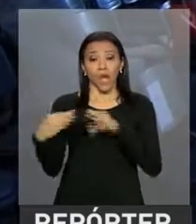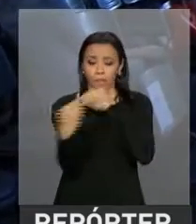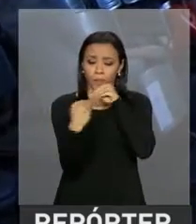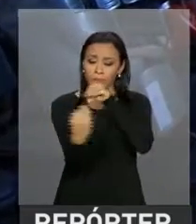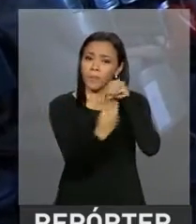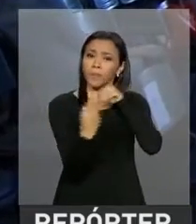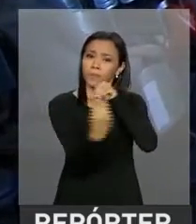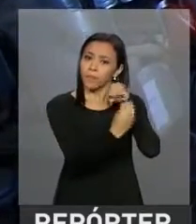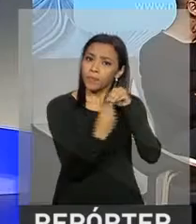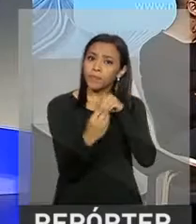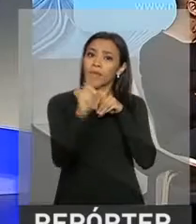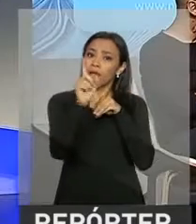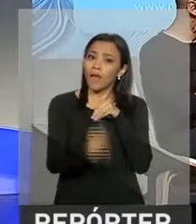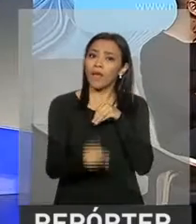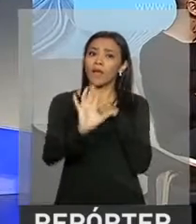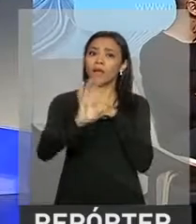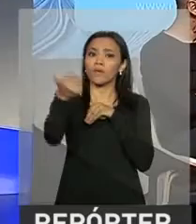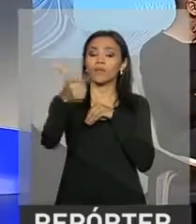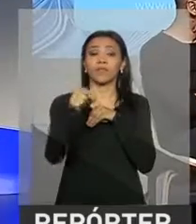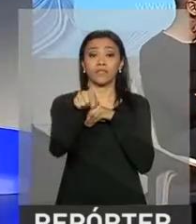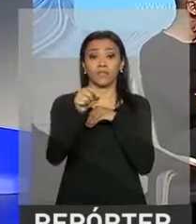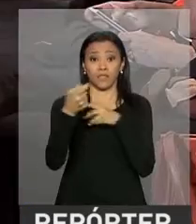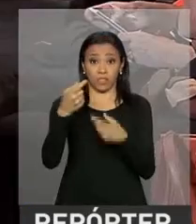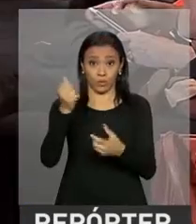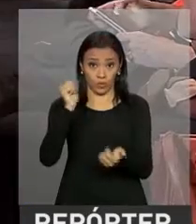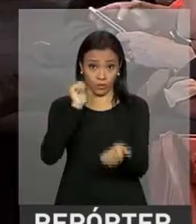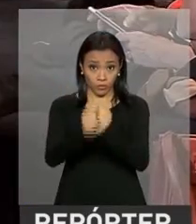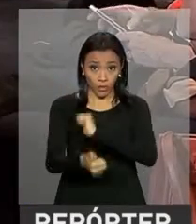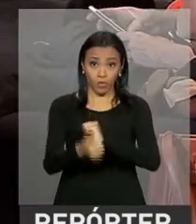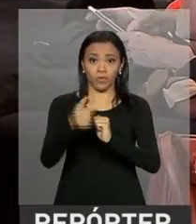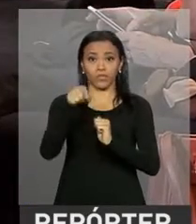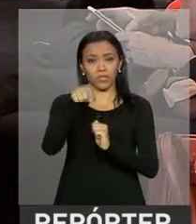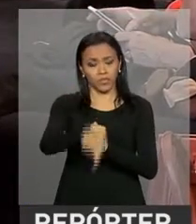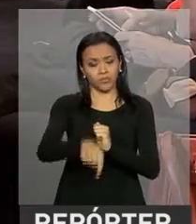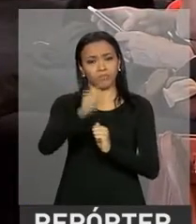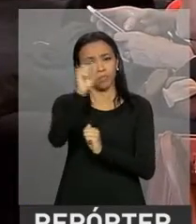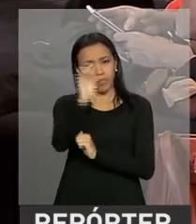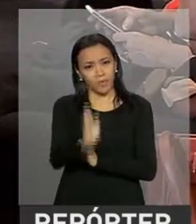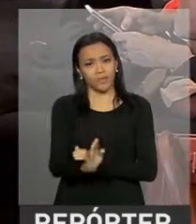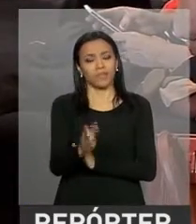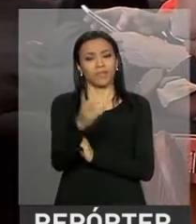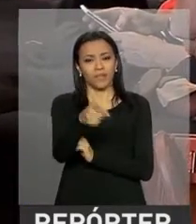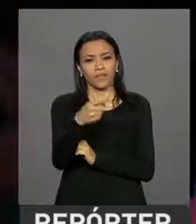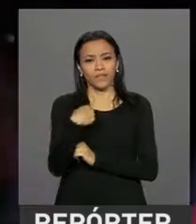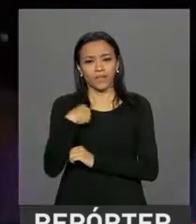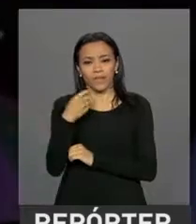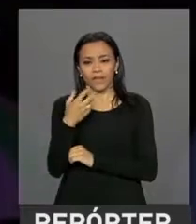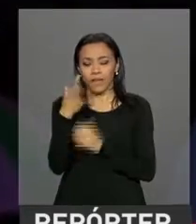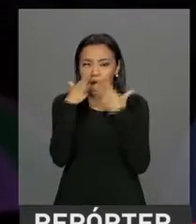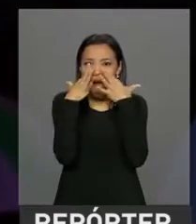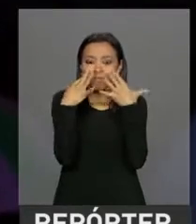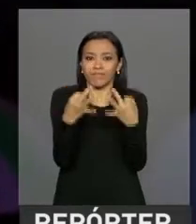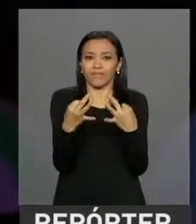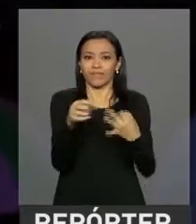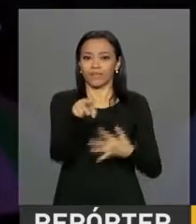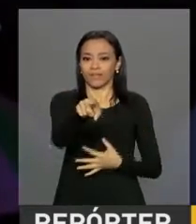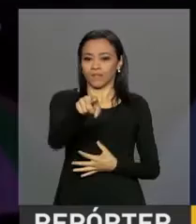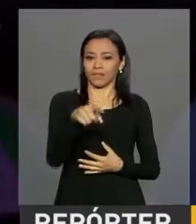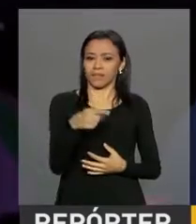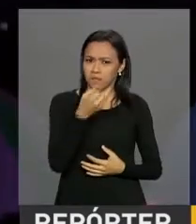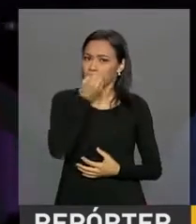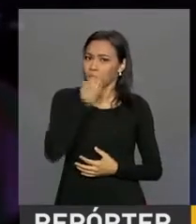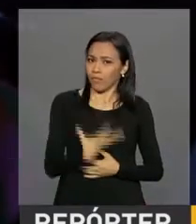pelos causos do esporte mais popular do país e prendeu a atenção de quem foi conferir. Valeu muito a pena, né? Porque